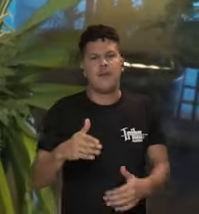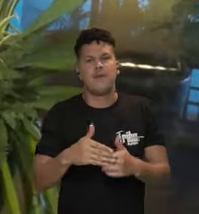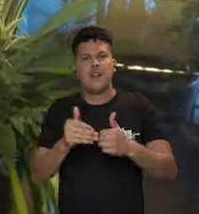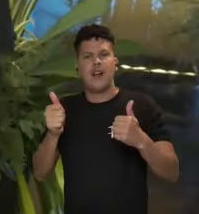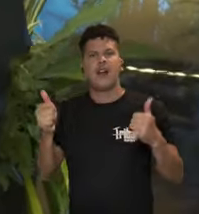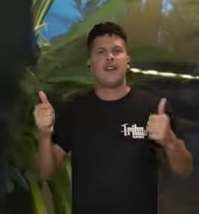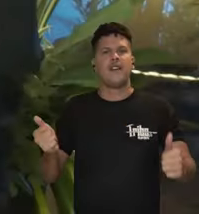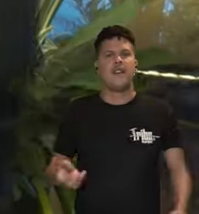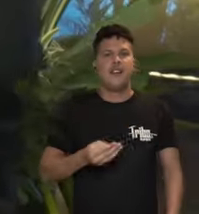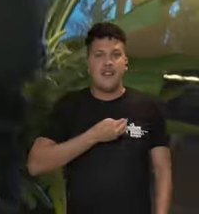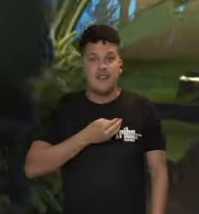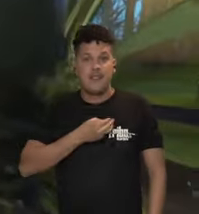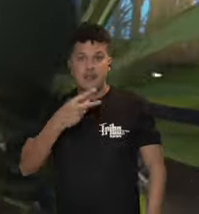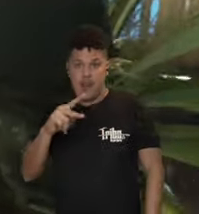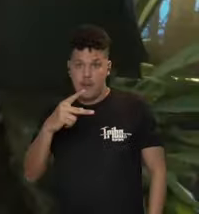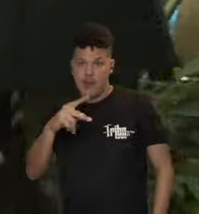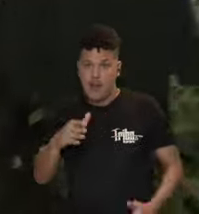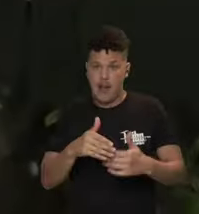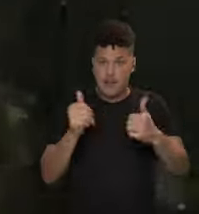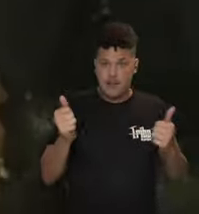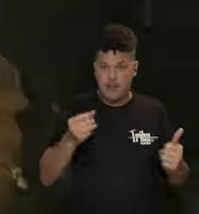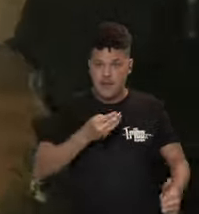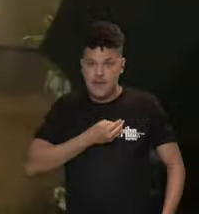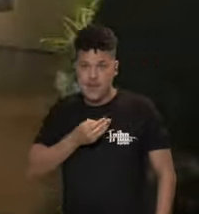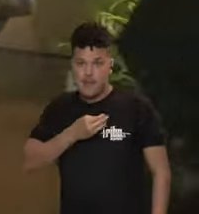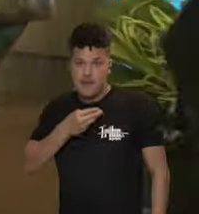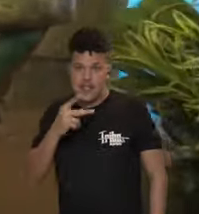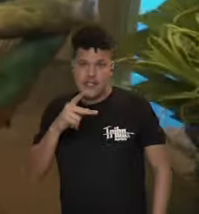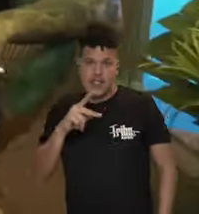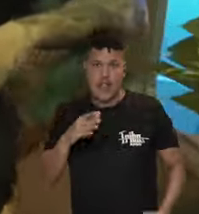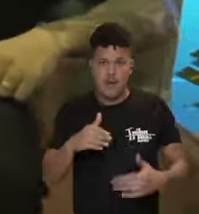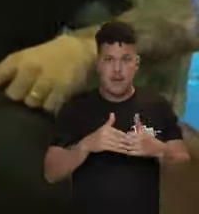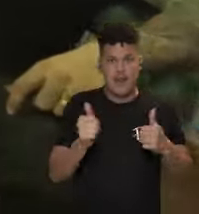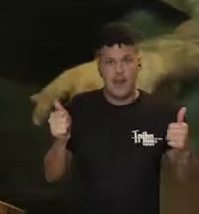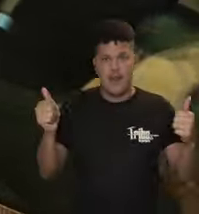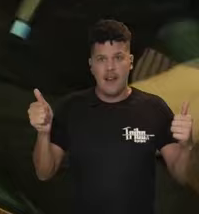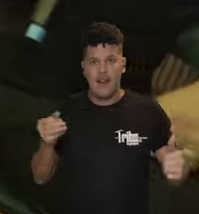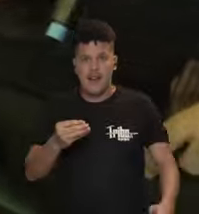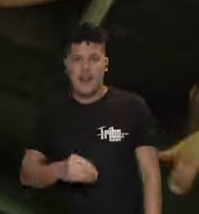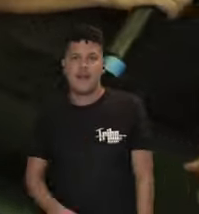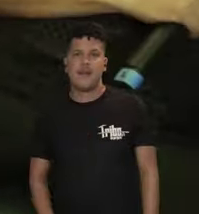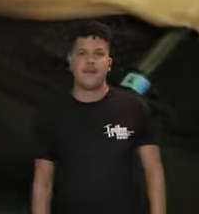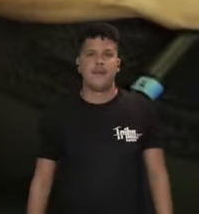melhor. Vivo o seu melhor, vivo o seu melhor.